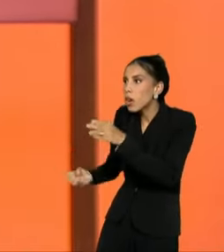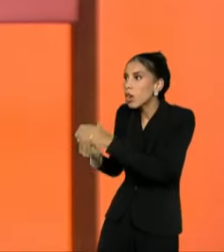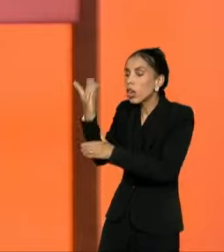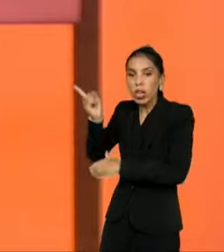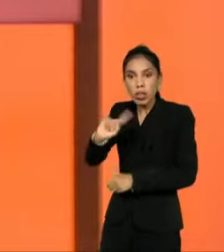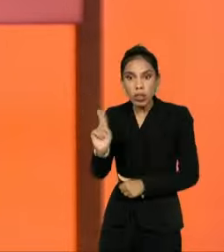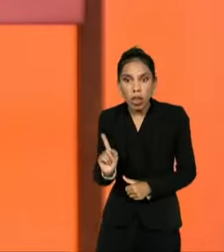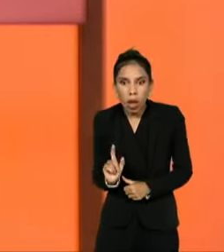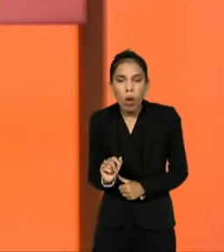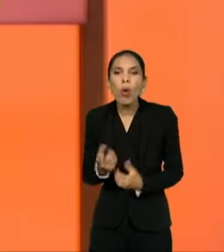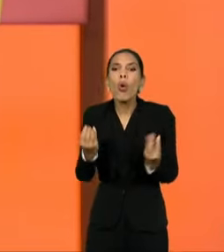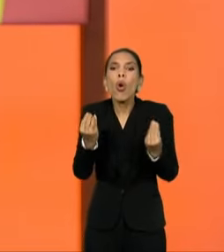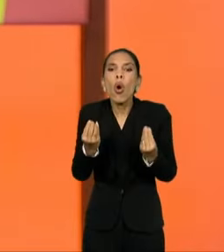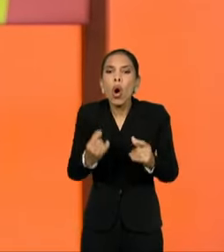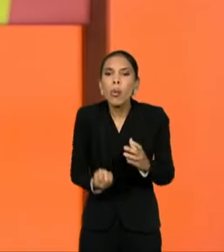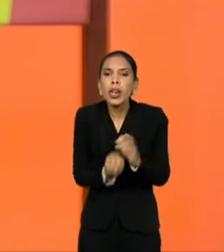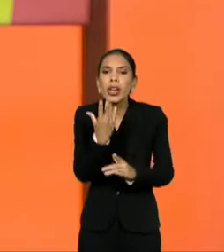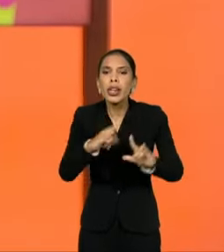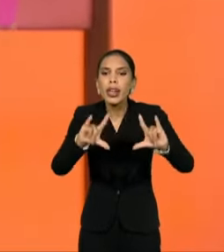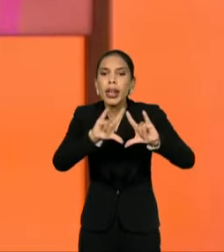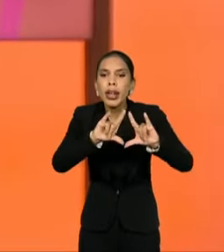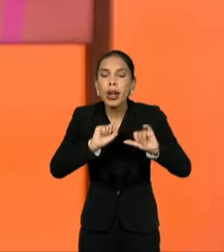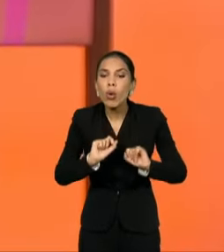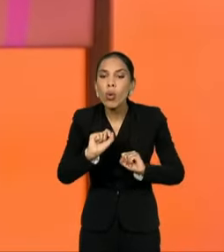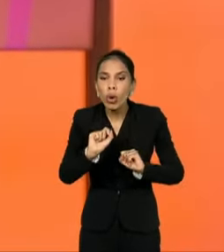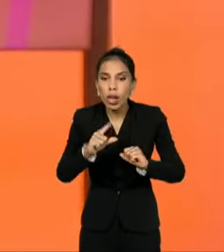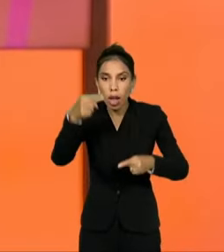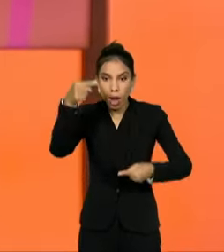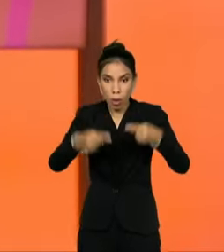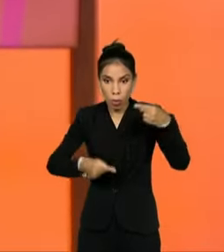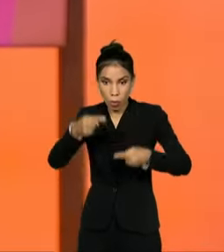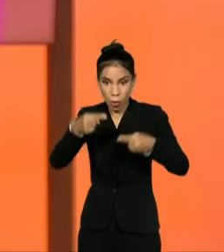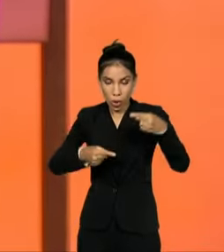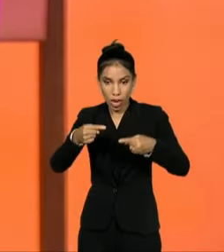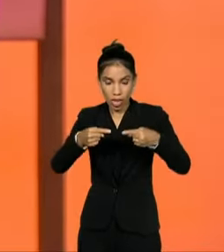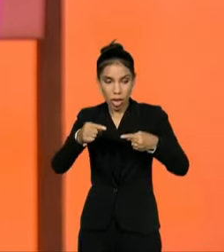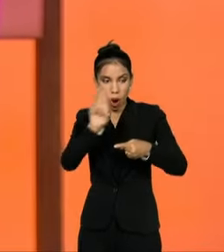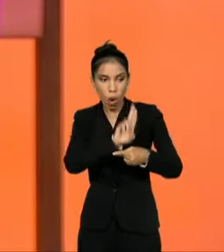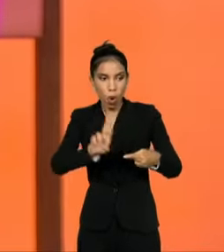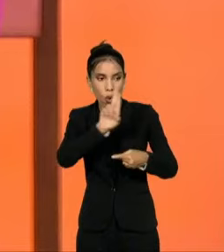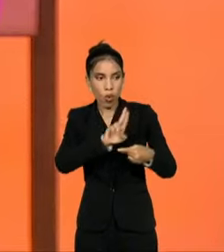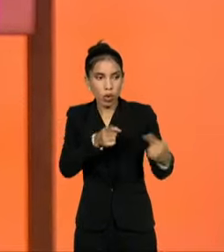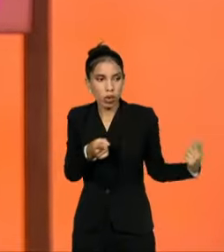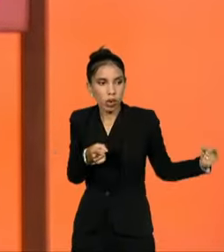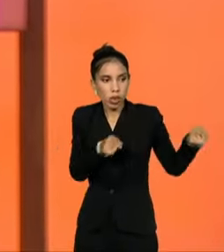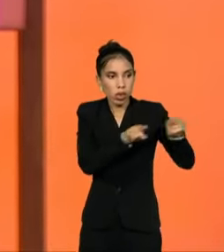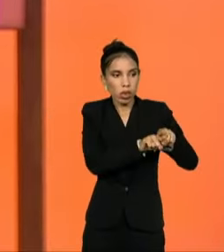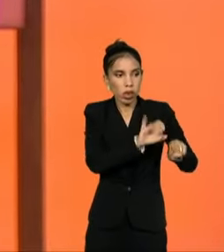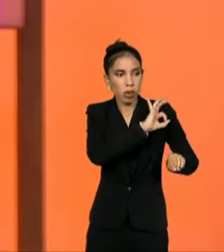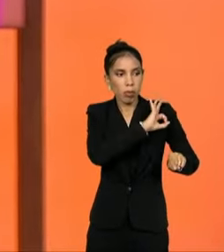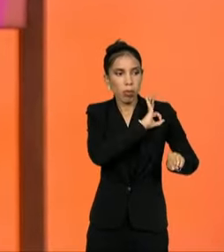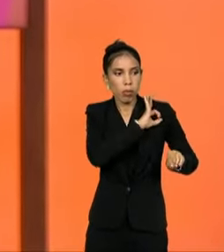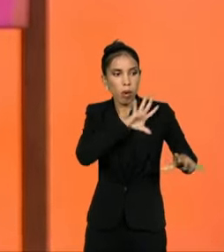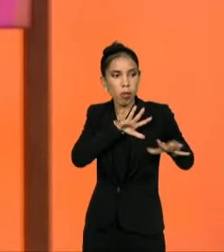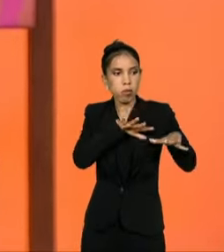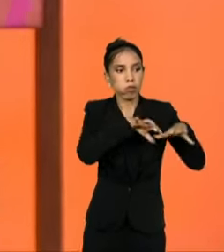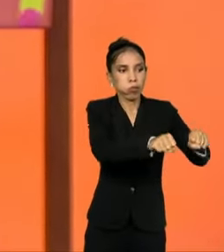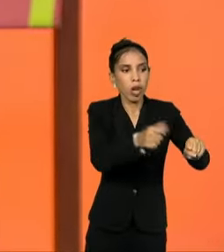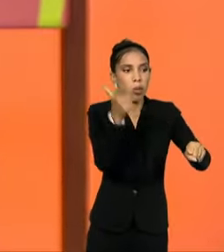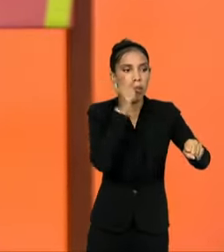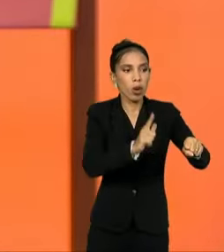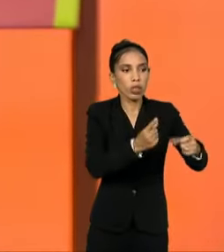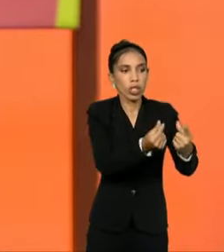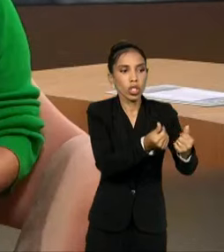milícia nasce do palácio. A milícia é quando a política se utiliza da polícia para dominar um território, para ganhar dinheiro, para